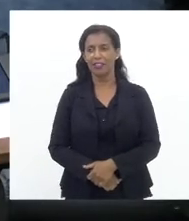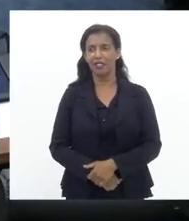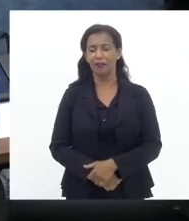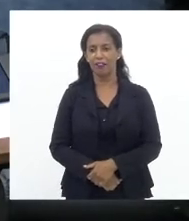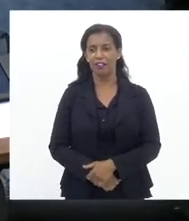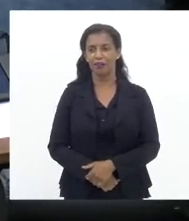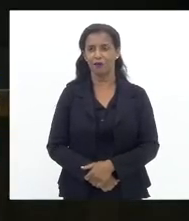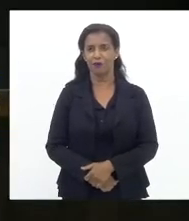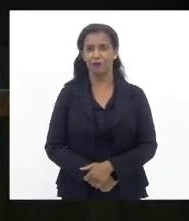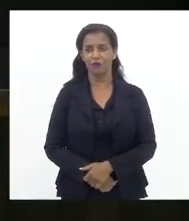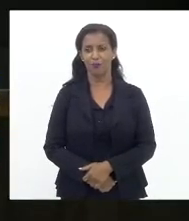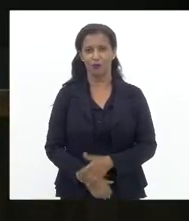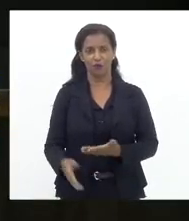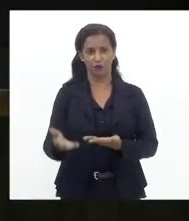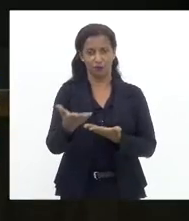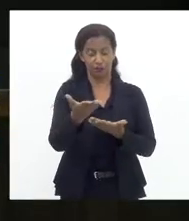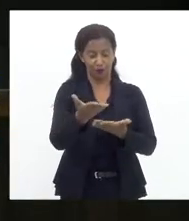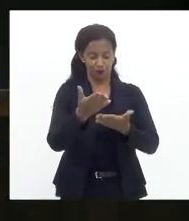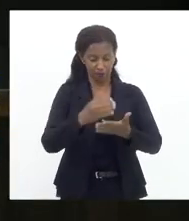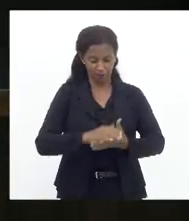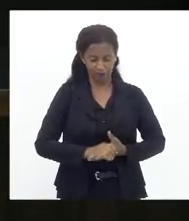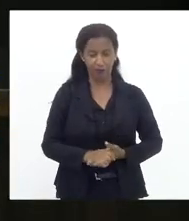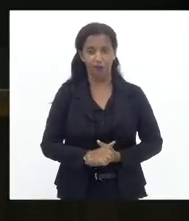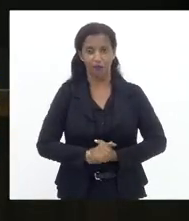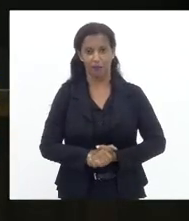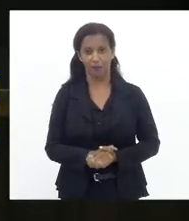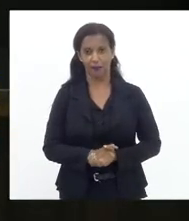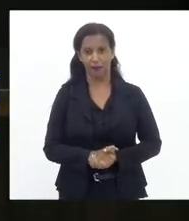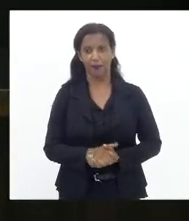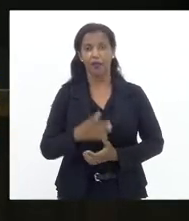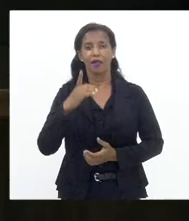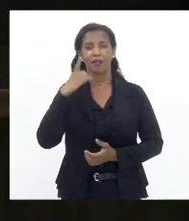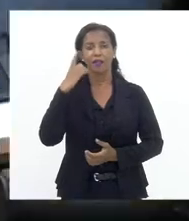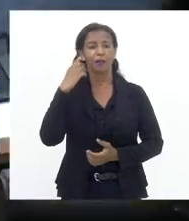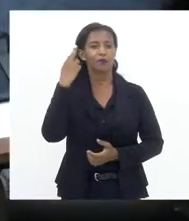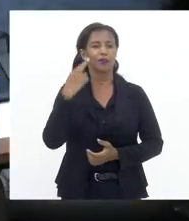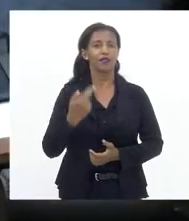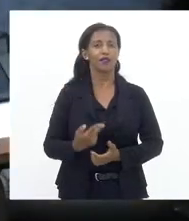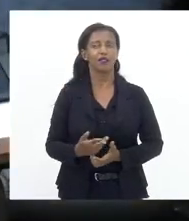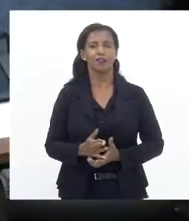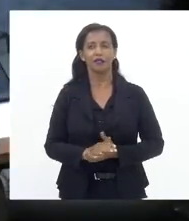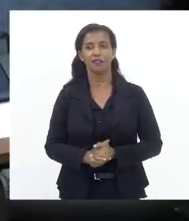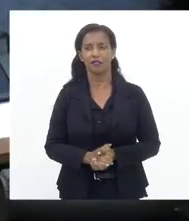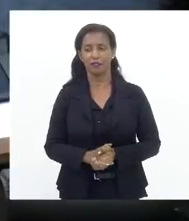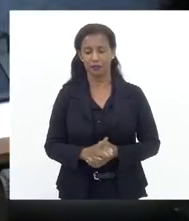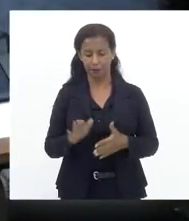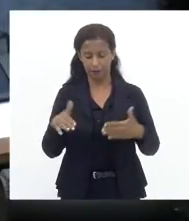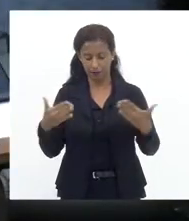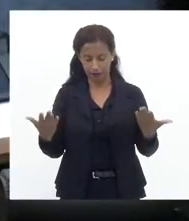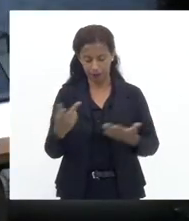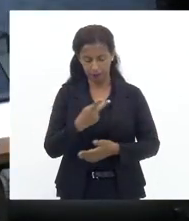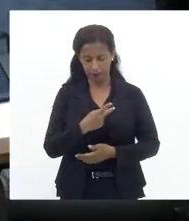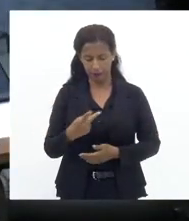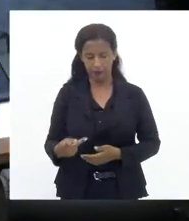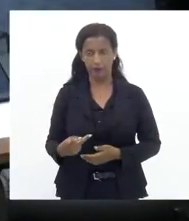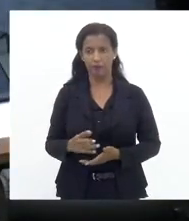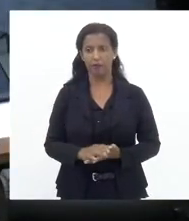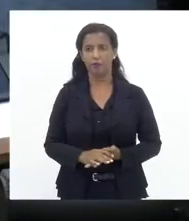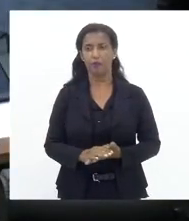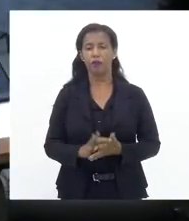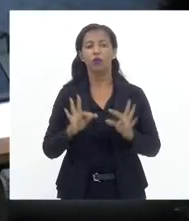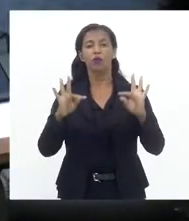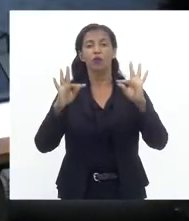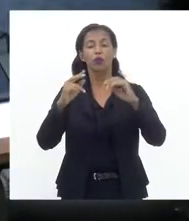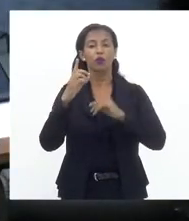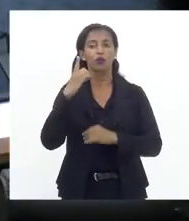eu peço só brevidade para gente entrar no expediente final deve estar da Renata Souza senhora presidenta a senhoras deputadas